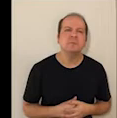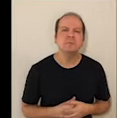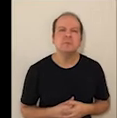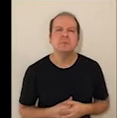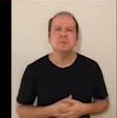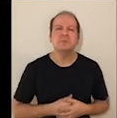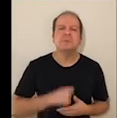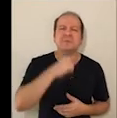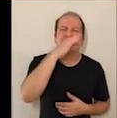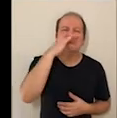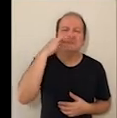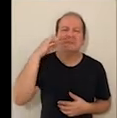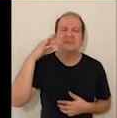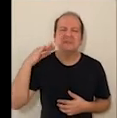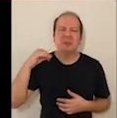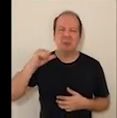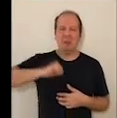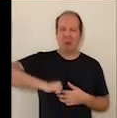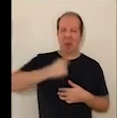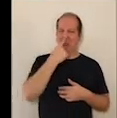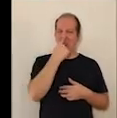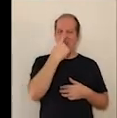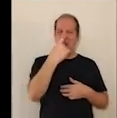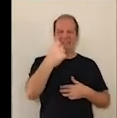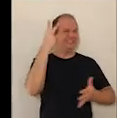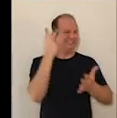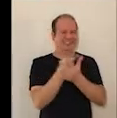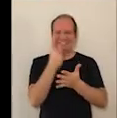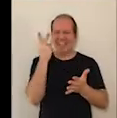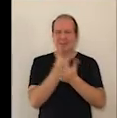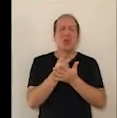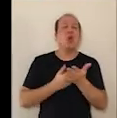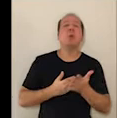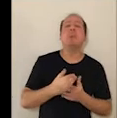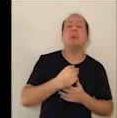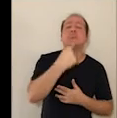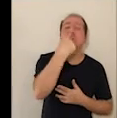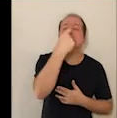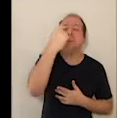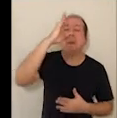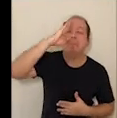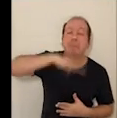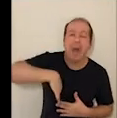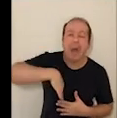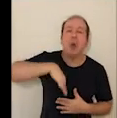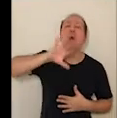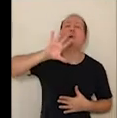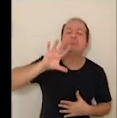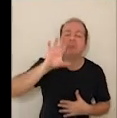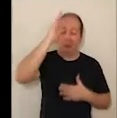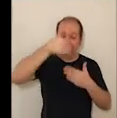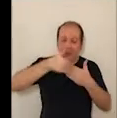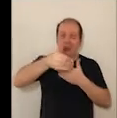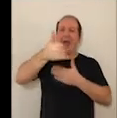Estou sentindo um cheiro de carniça. Toda vez que alguém começa a cheirar mal, logo vem eles o assar